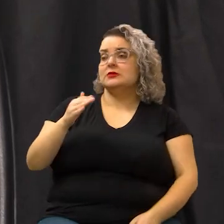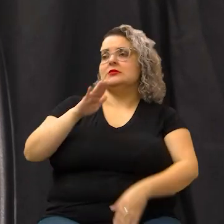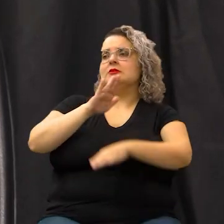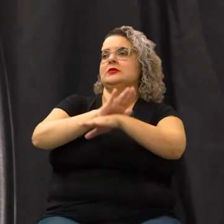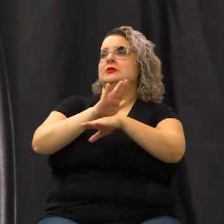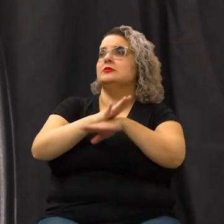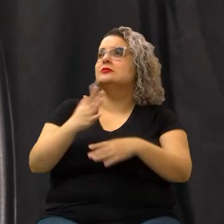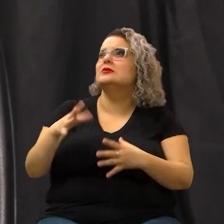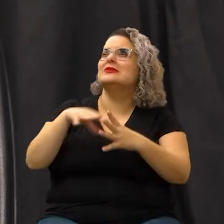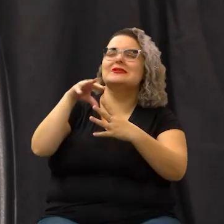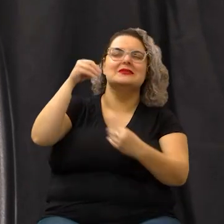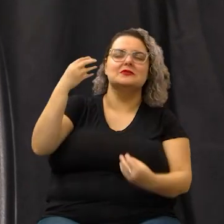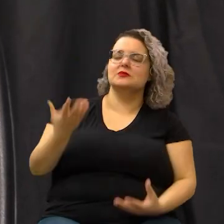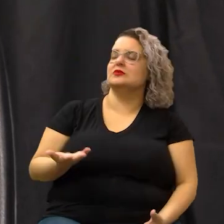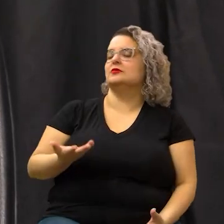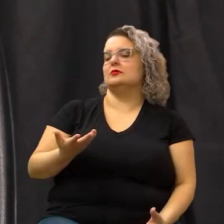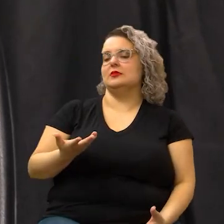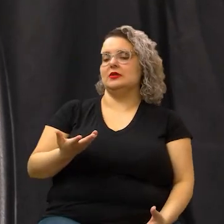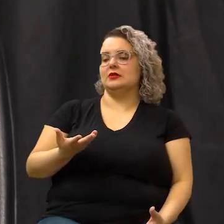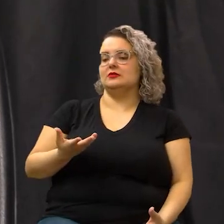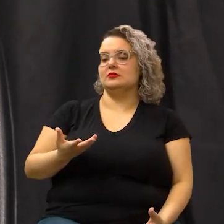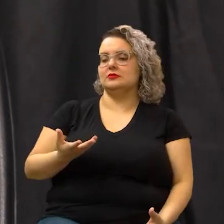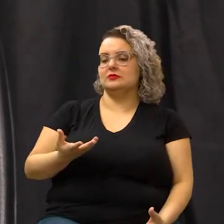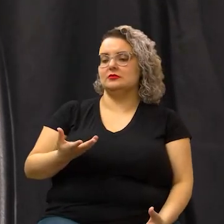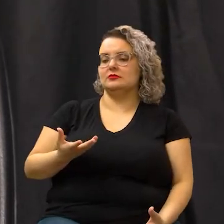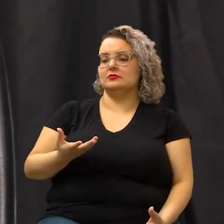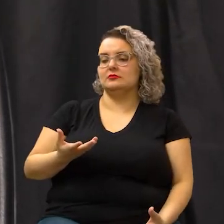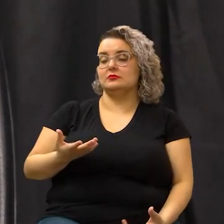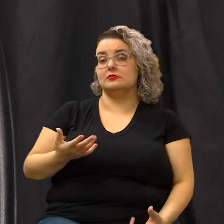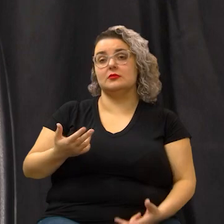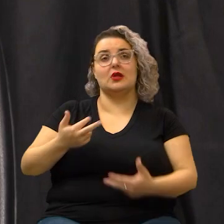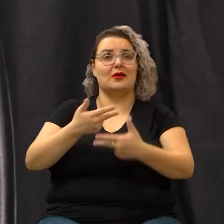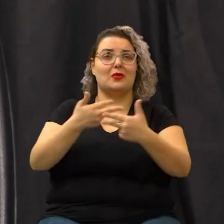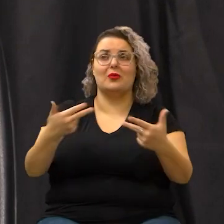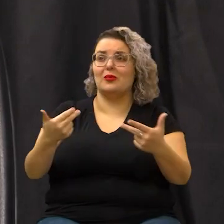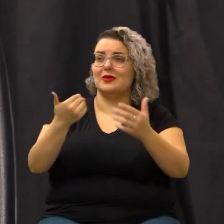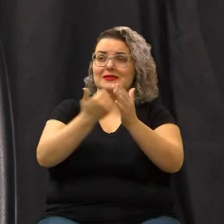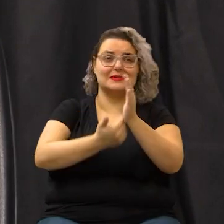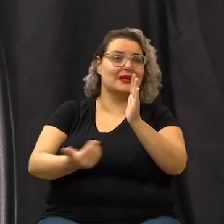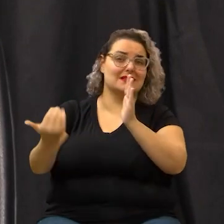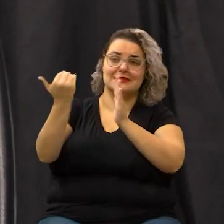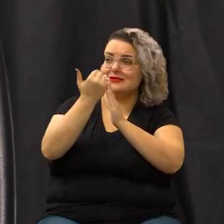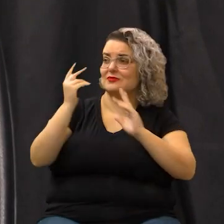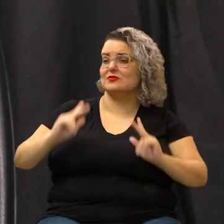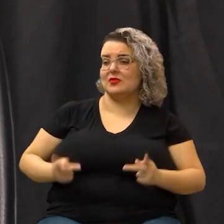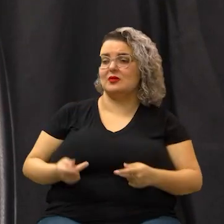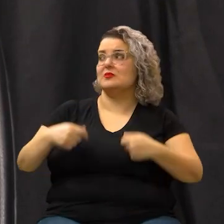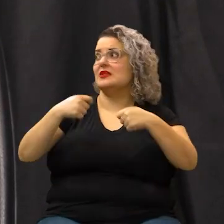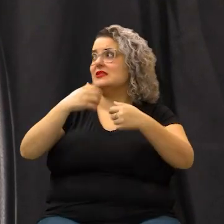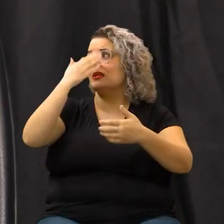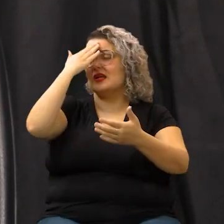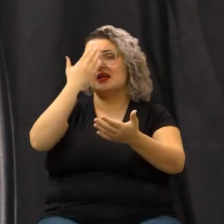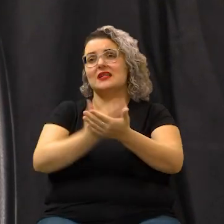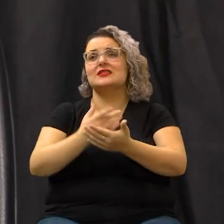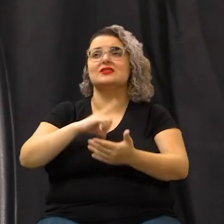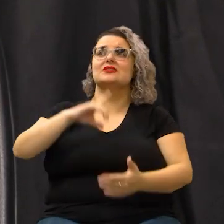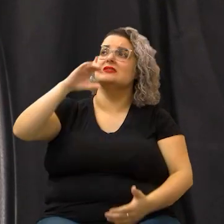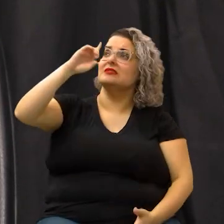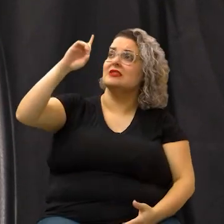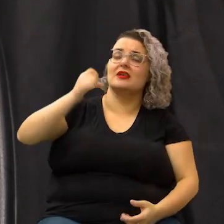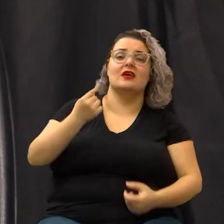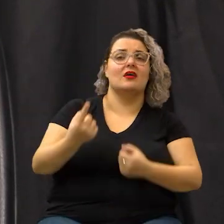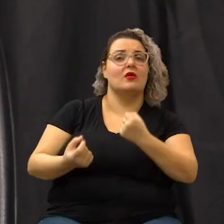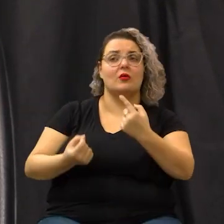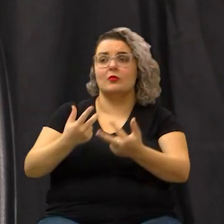sincero, pedir uma ajuda espiritualmente, né, para algo sobrenatural. A pessoa tem que acreditar que tem um Deus,